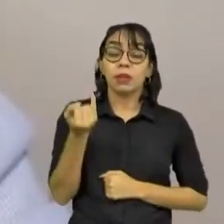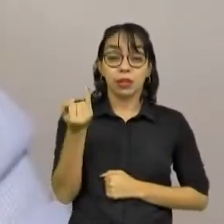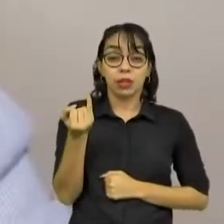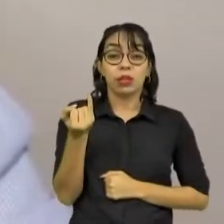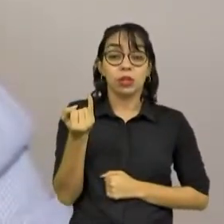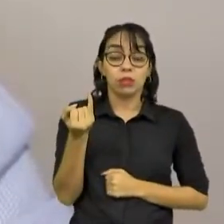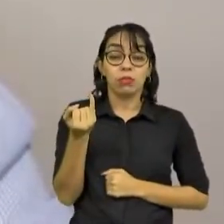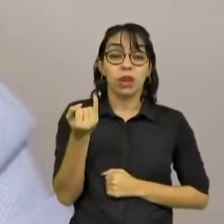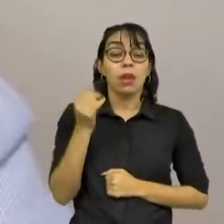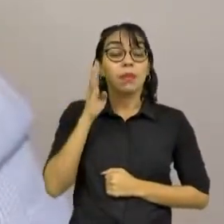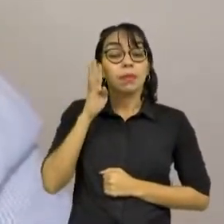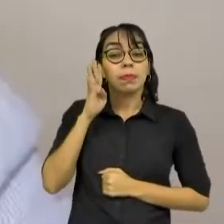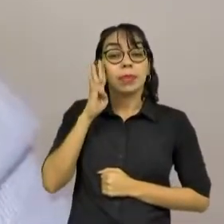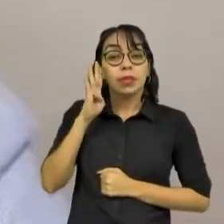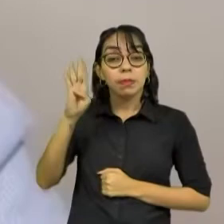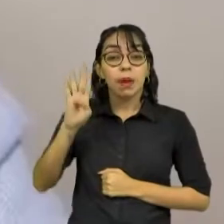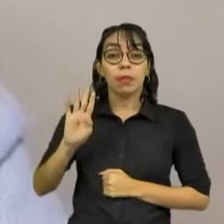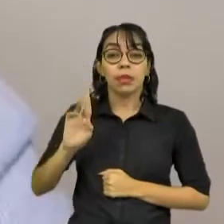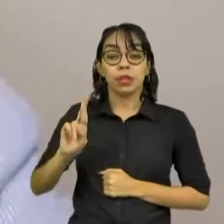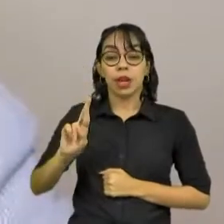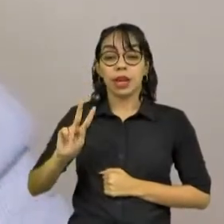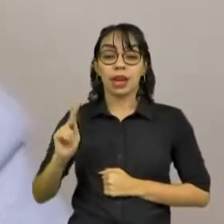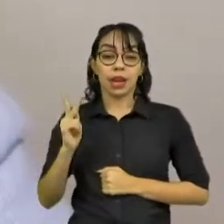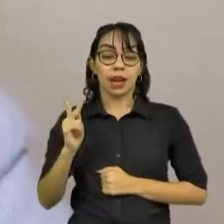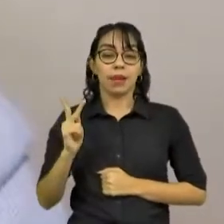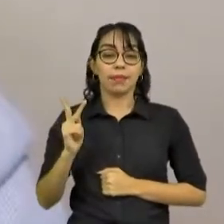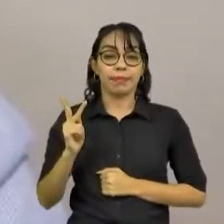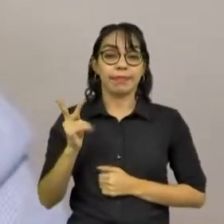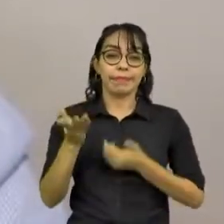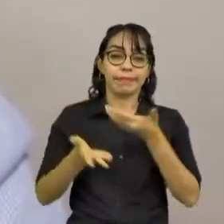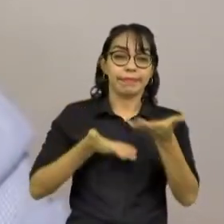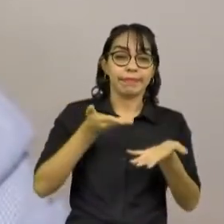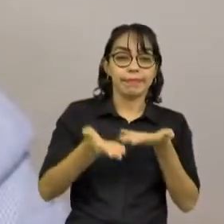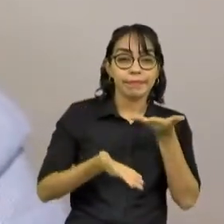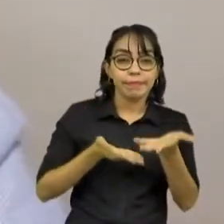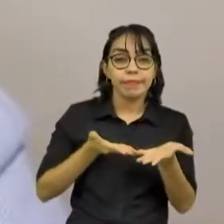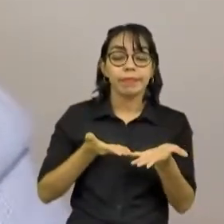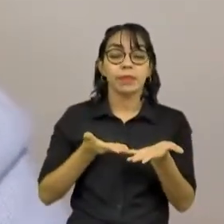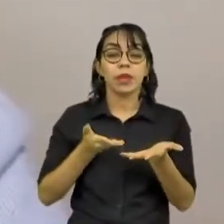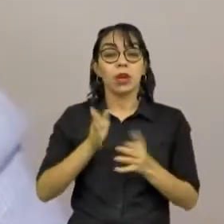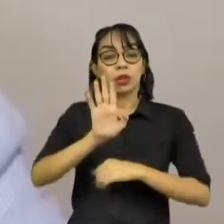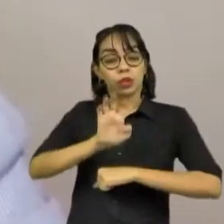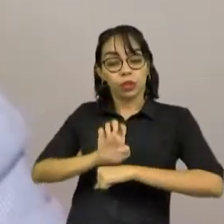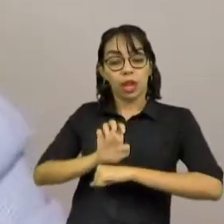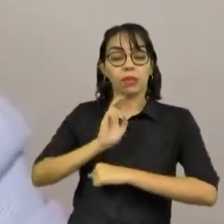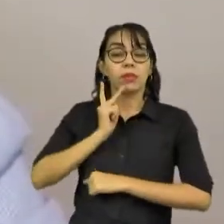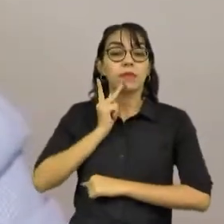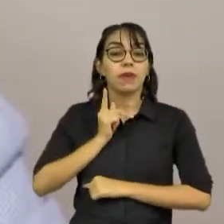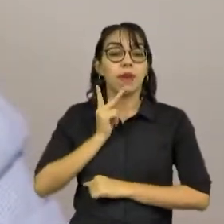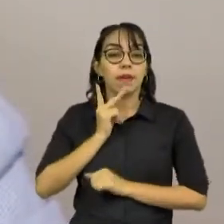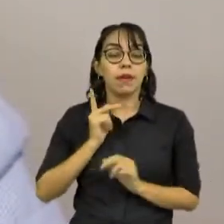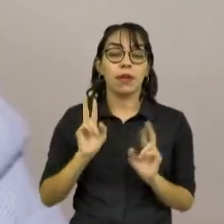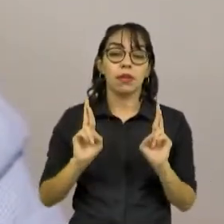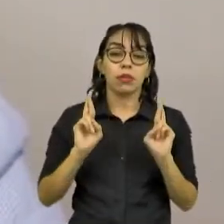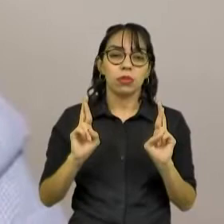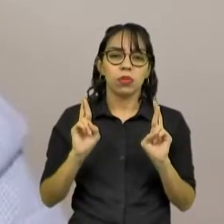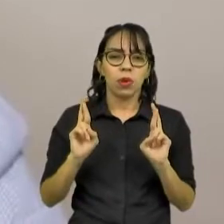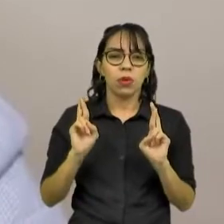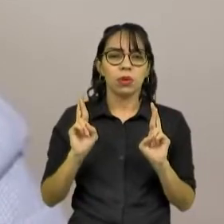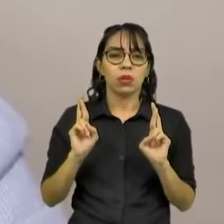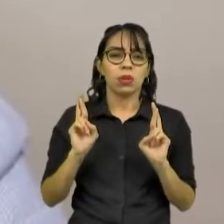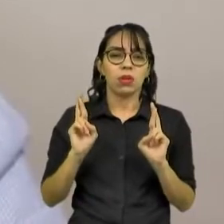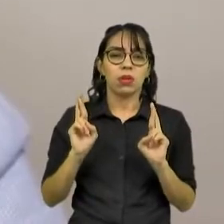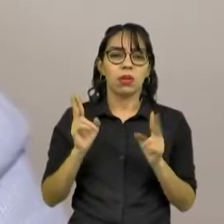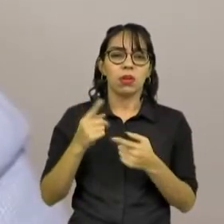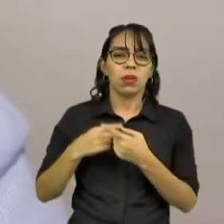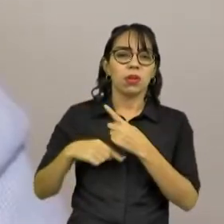humanos da nossa sociedade. No caso aqui, no Ceará, espera-se a criação de 1.200 empregos